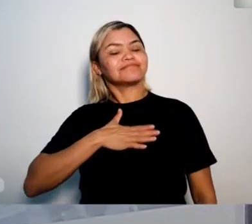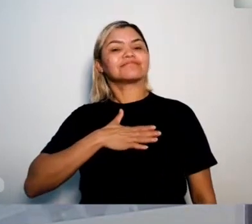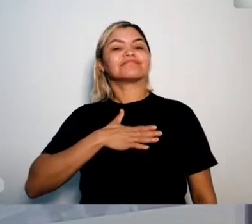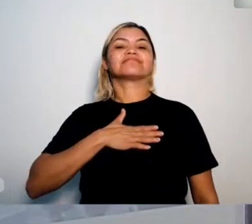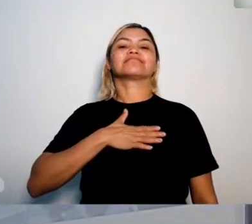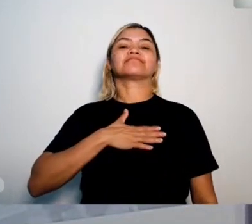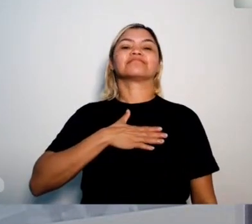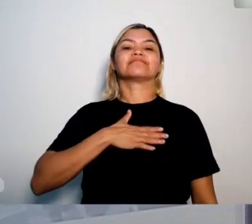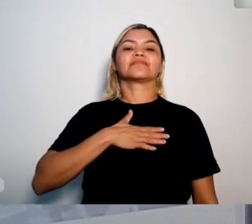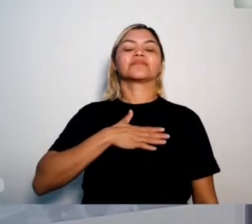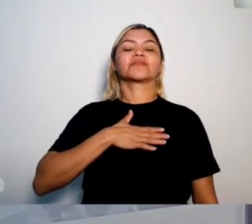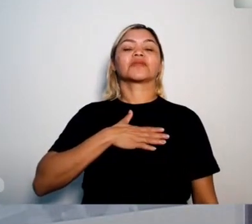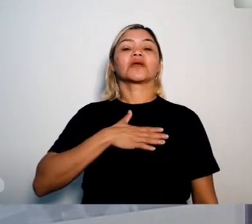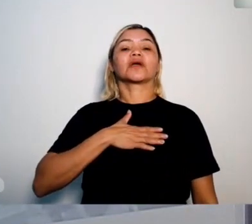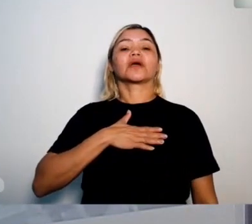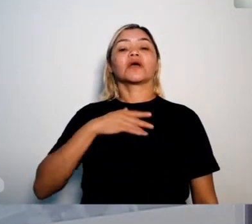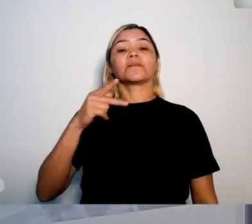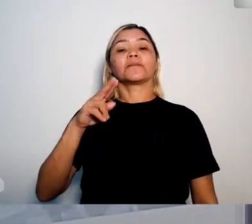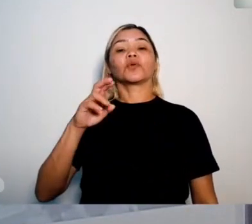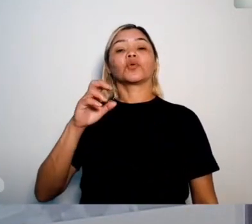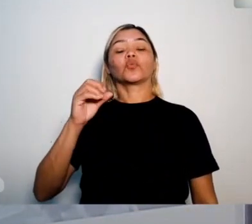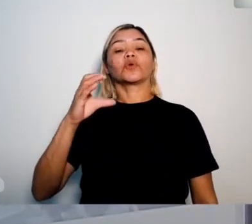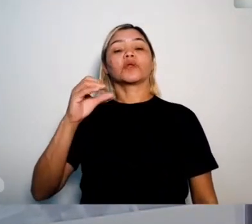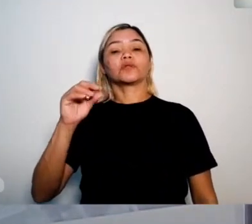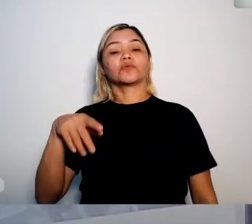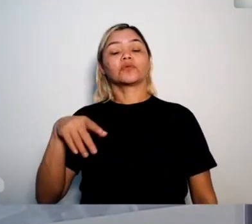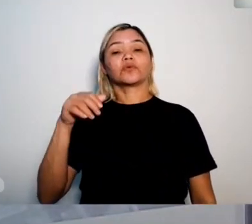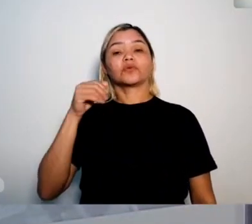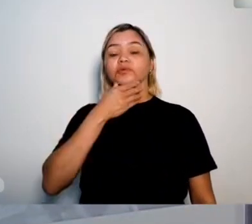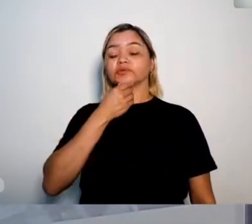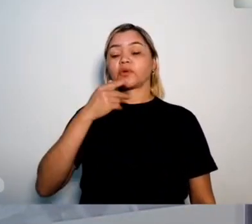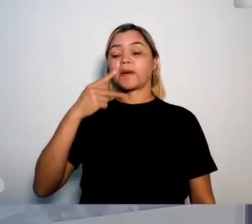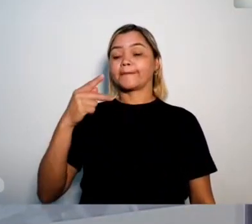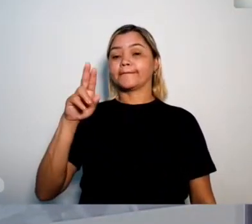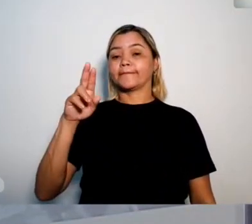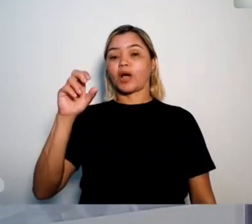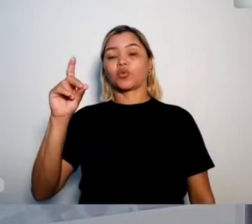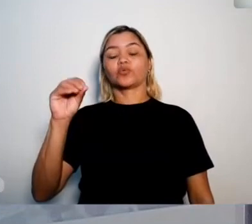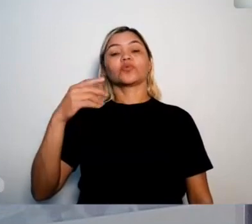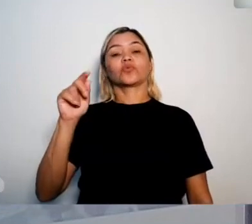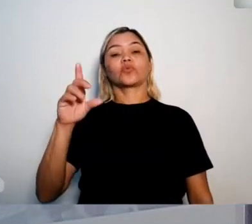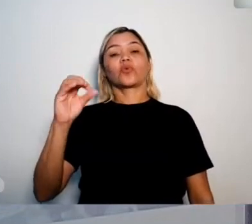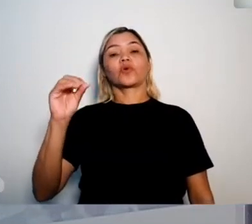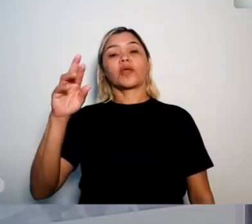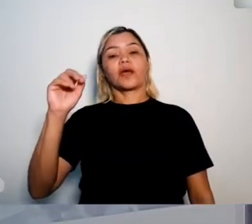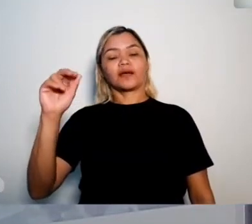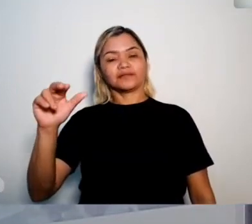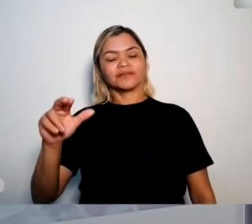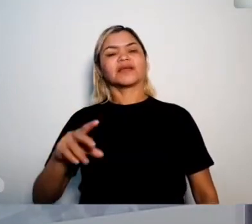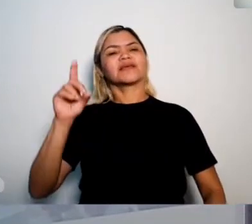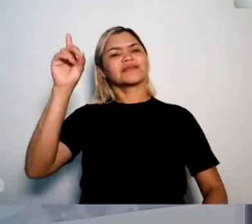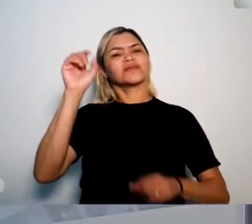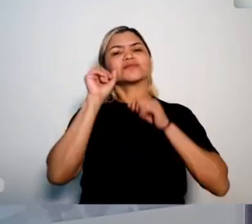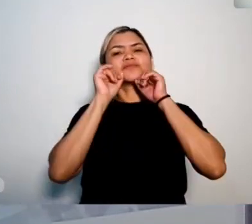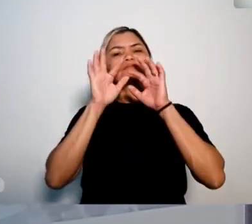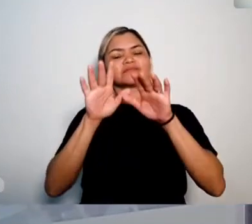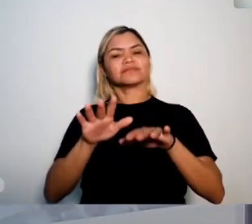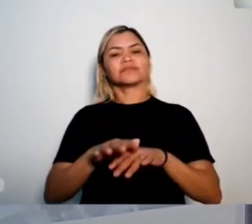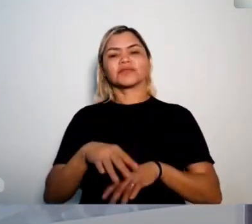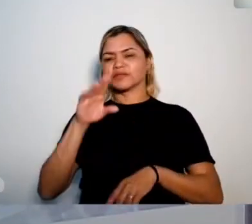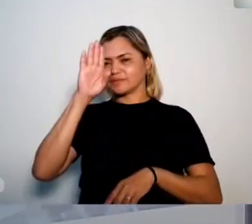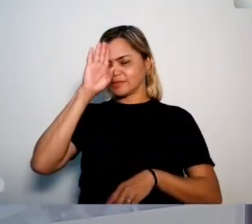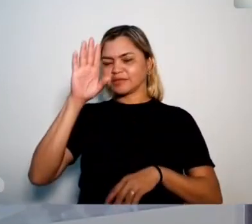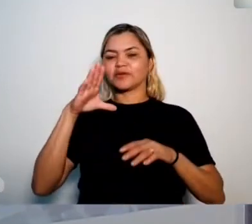procurador jurídico, Dr. Paulo Corradi. Então, que Deus continue iluminando a cada um de nós, em especial os funcionários e